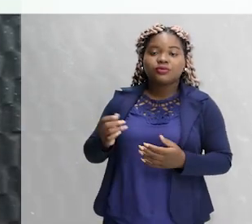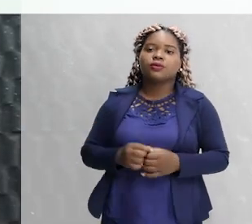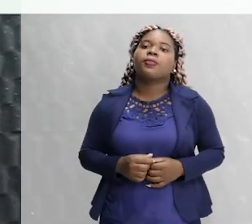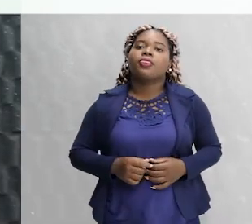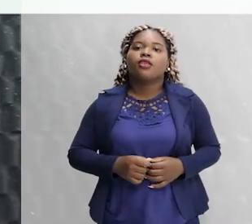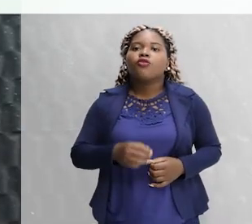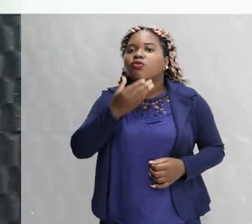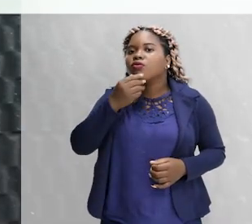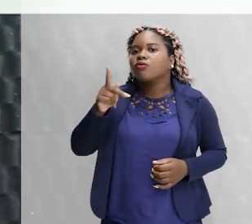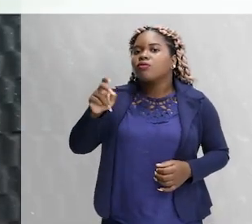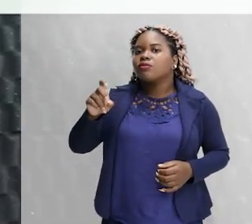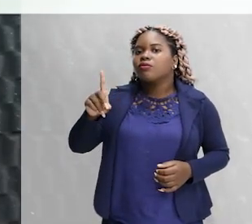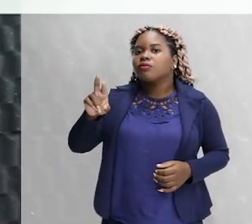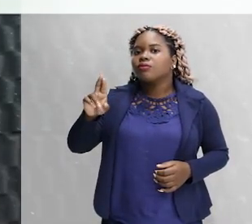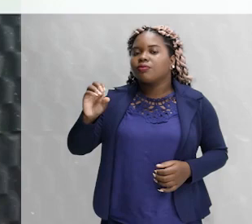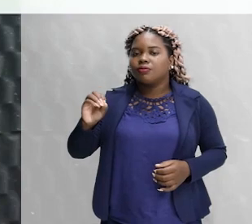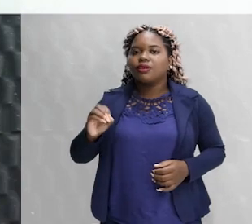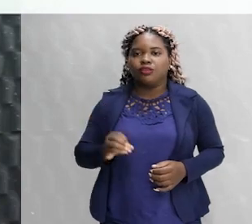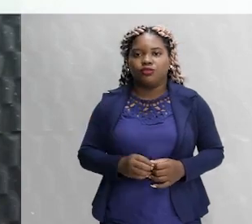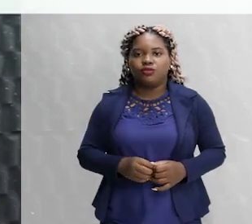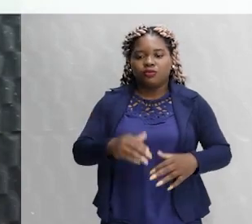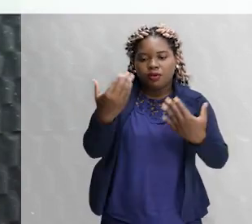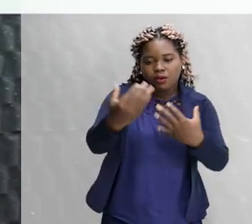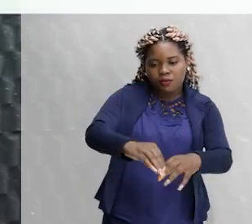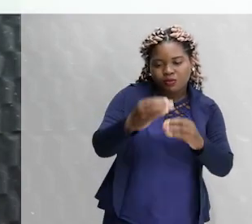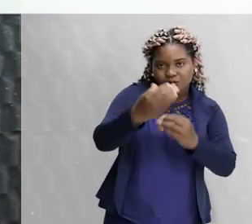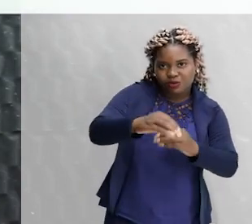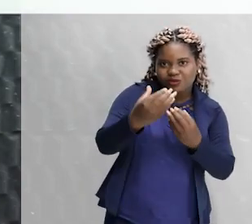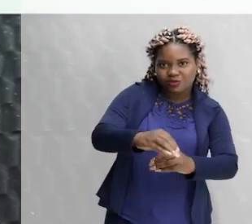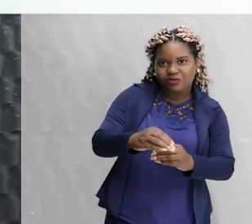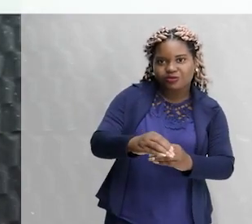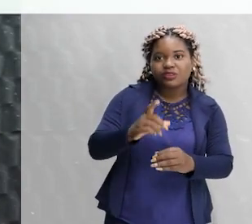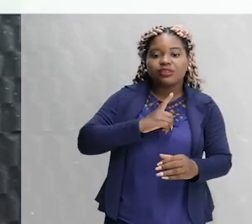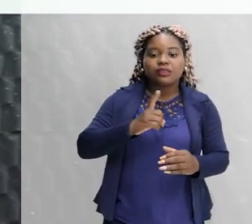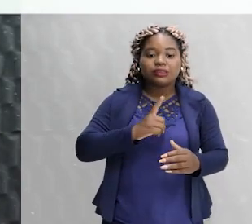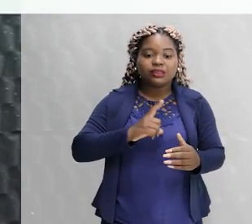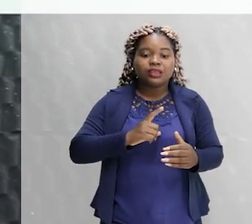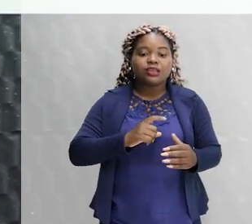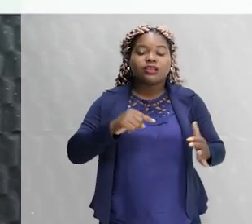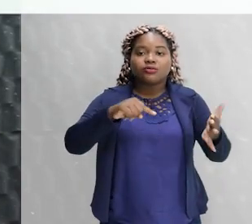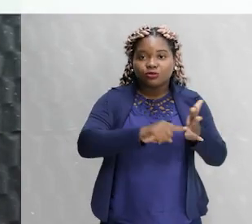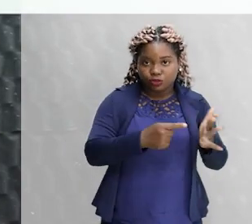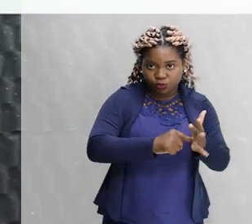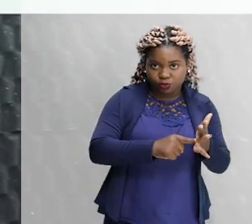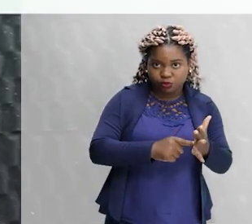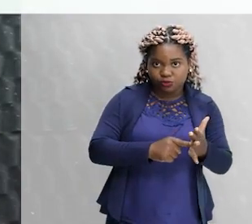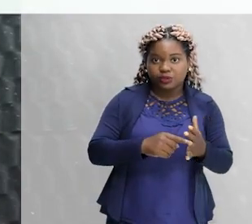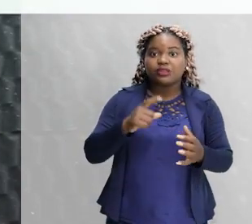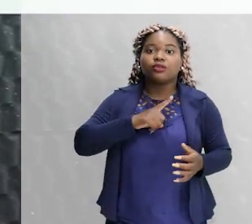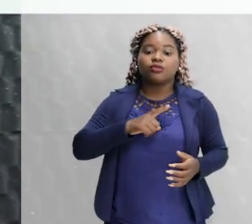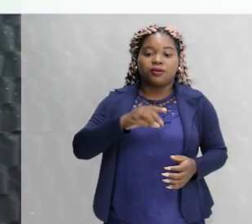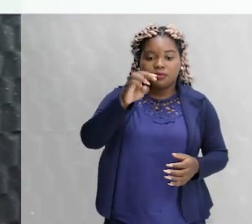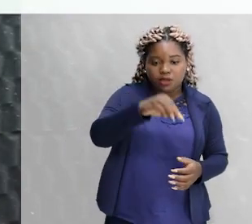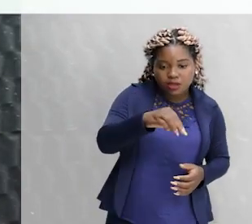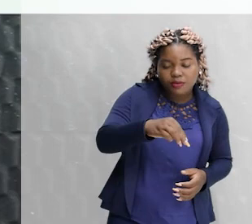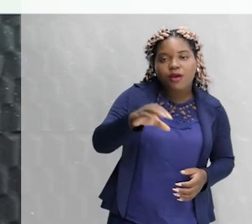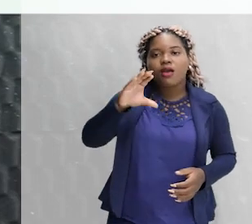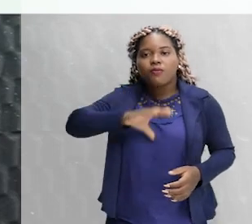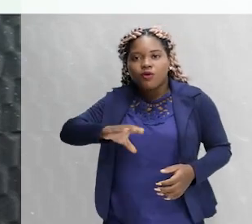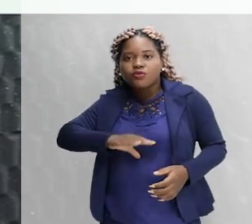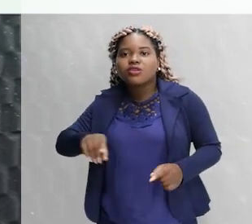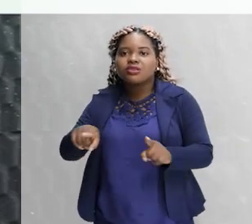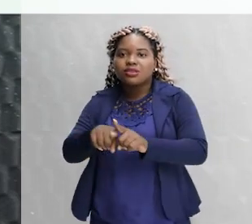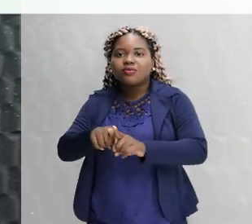de concurso, né, e tirou as seguintes notas. Então, você tem aqui as provas, né, de matemática, prova de português e a prova